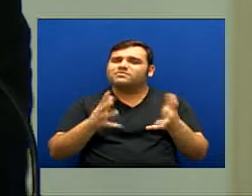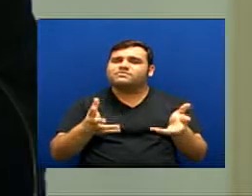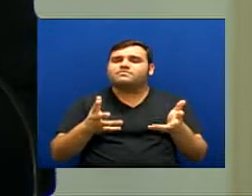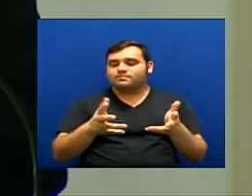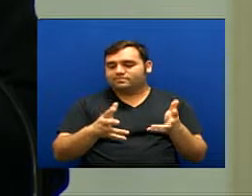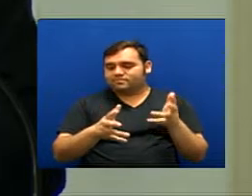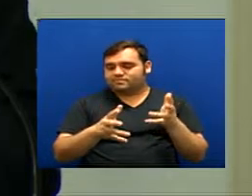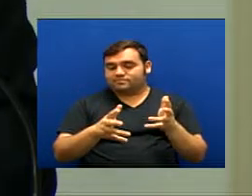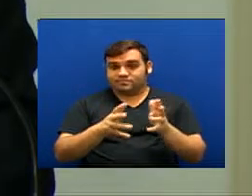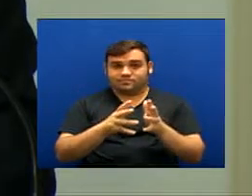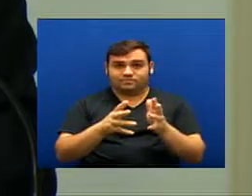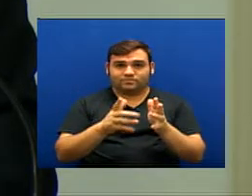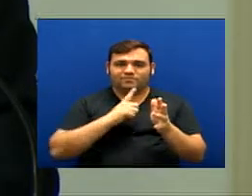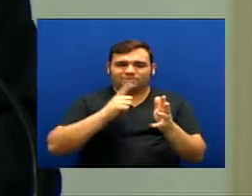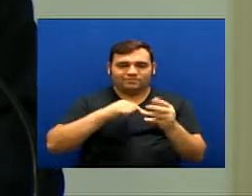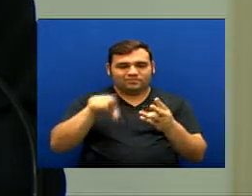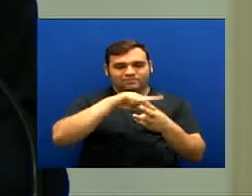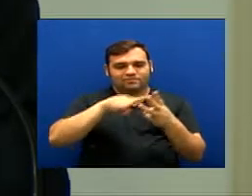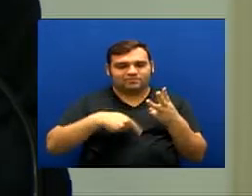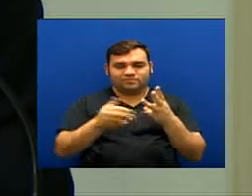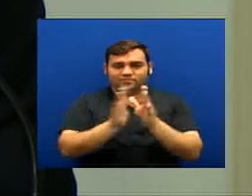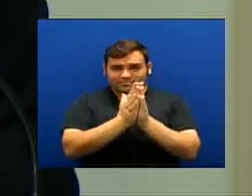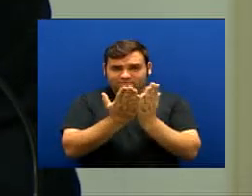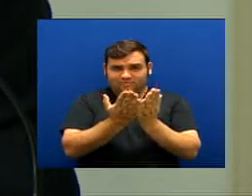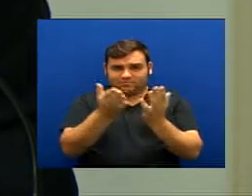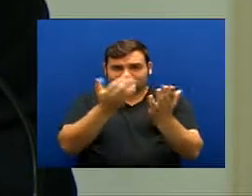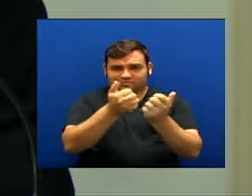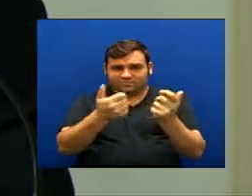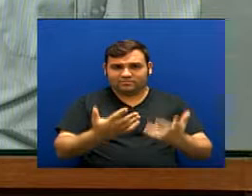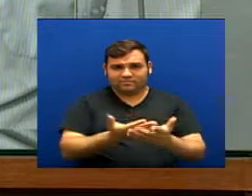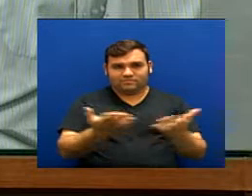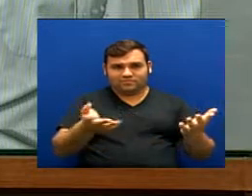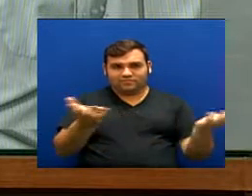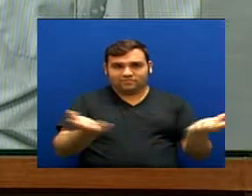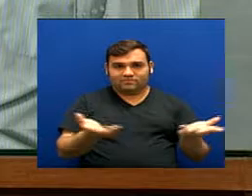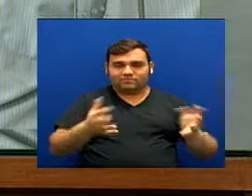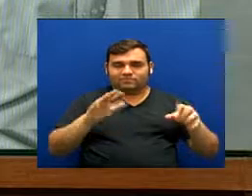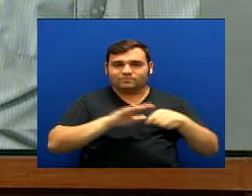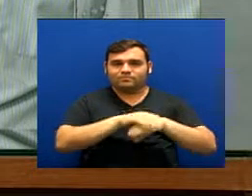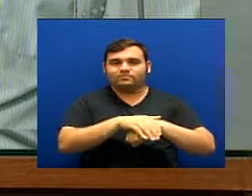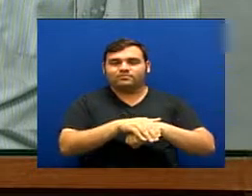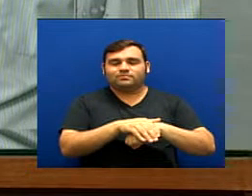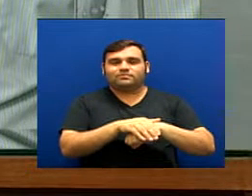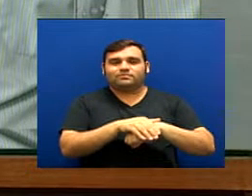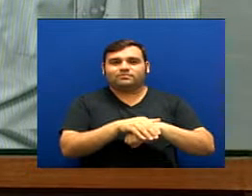alegria e a minha gratidão por estar aqui mais uma vez nesta tribuna,